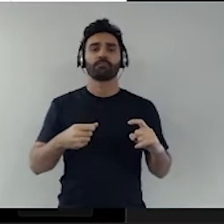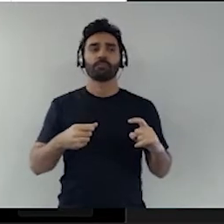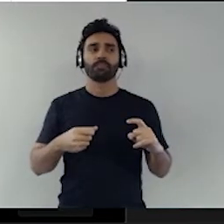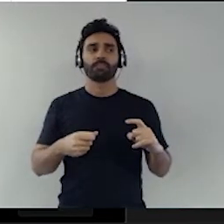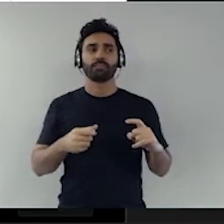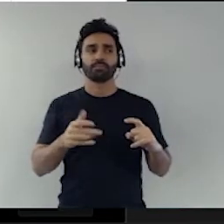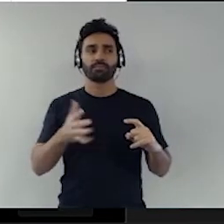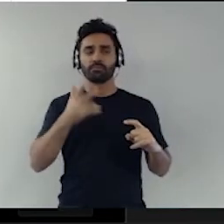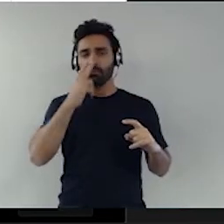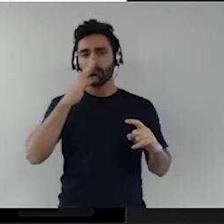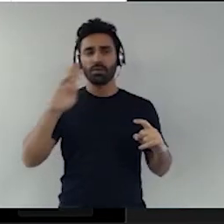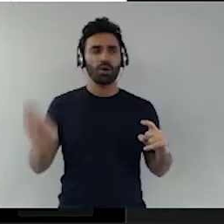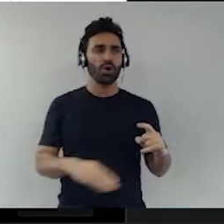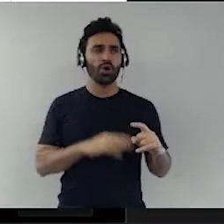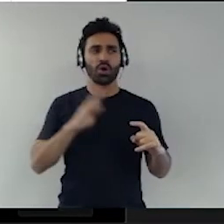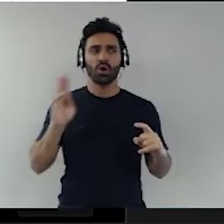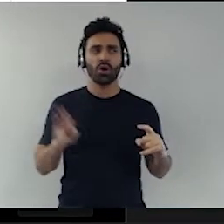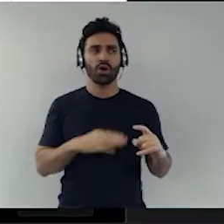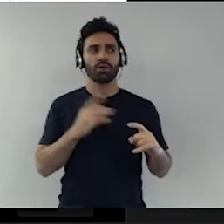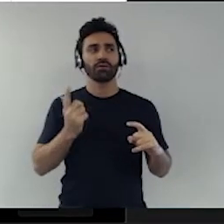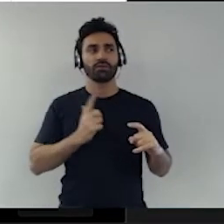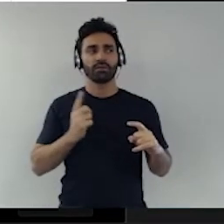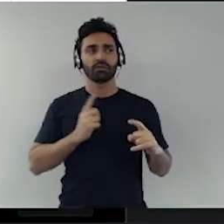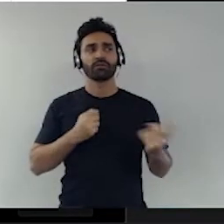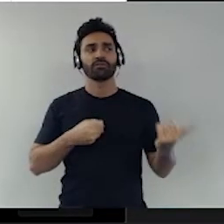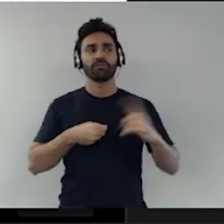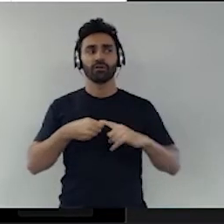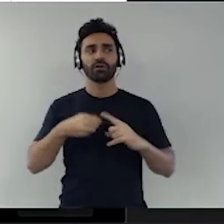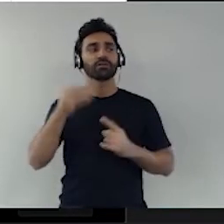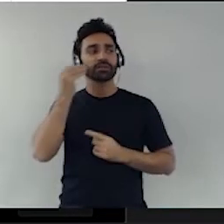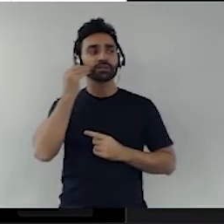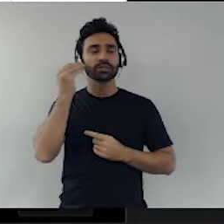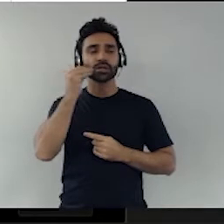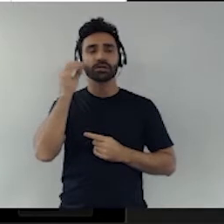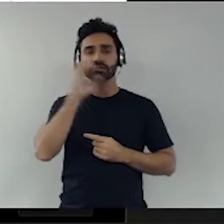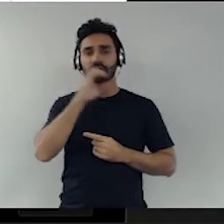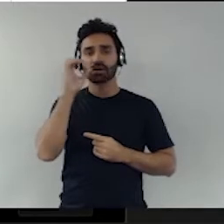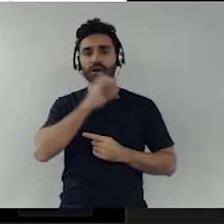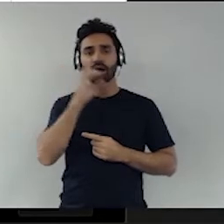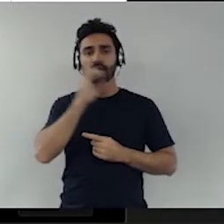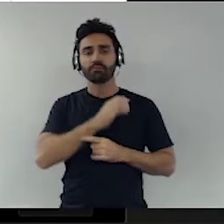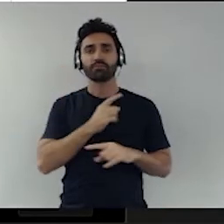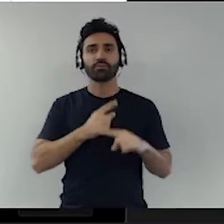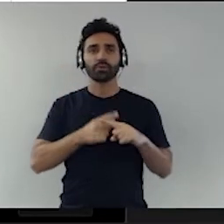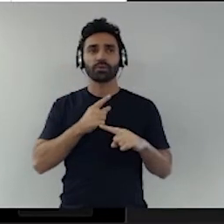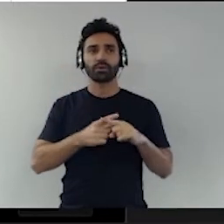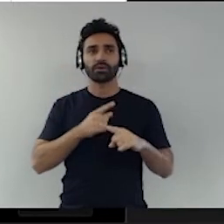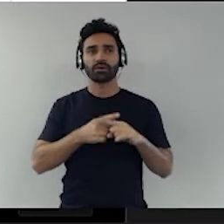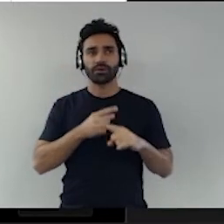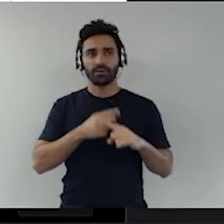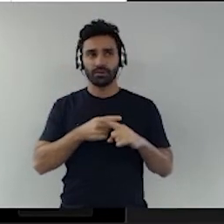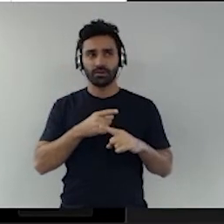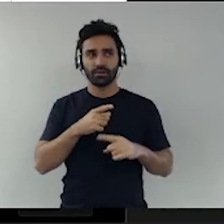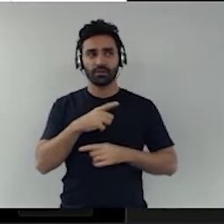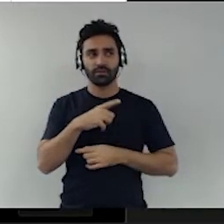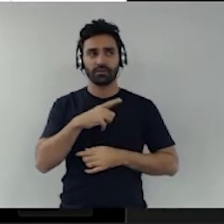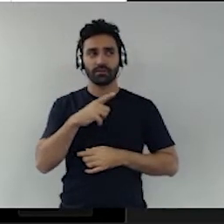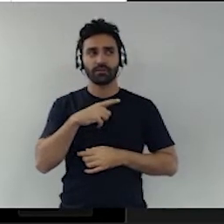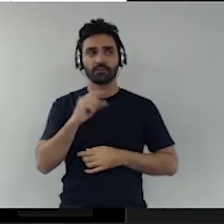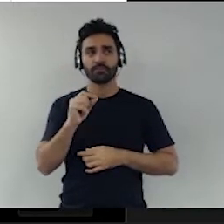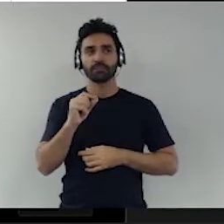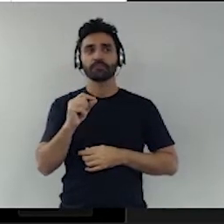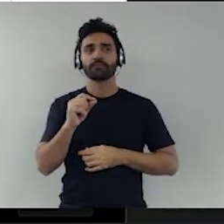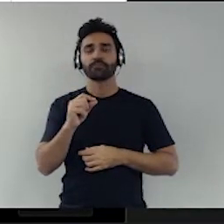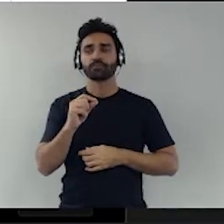acho que é centena de milhão de testes rápidos, porque estava causando,